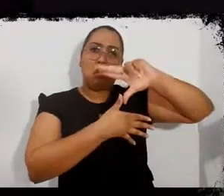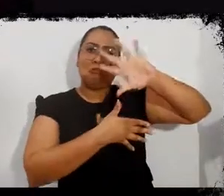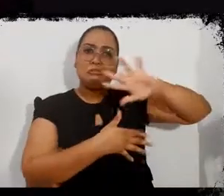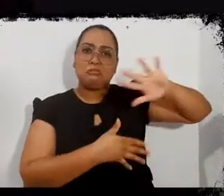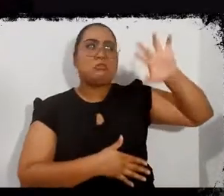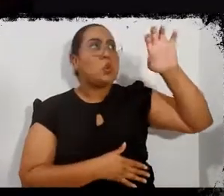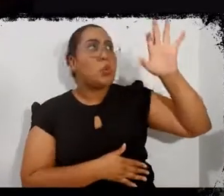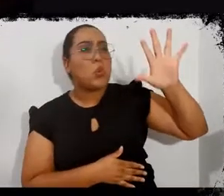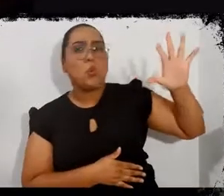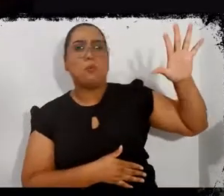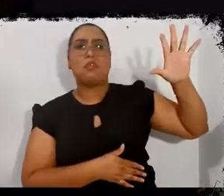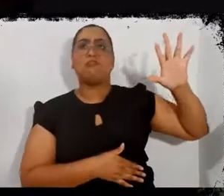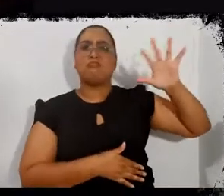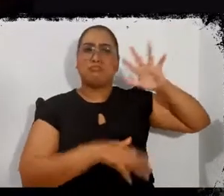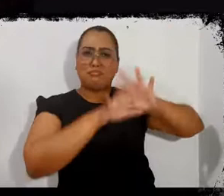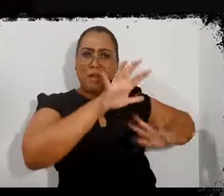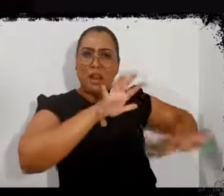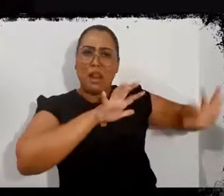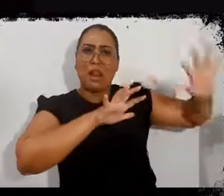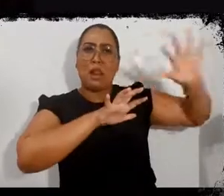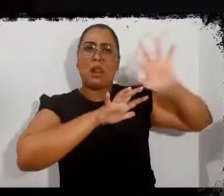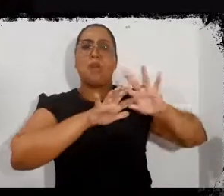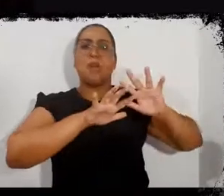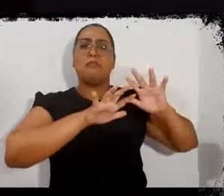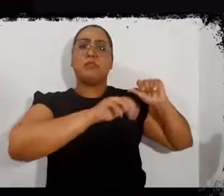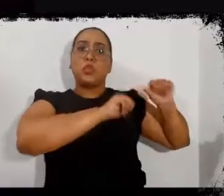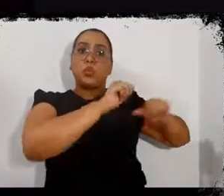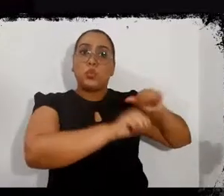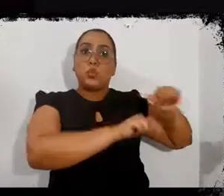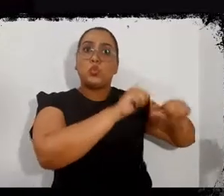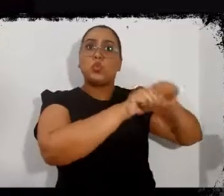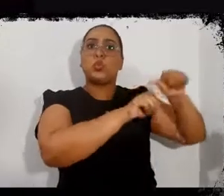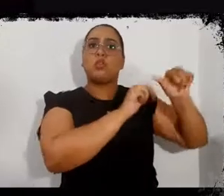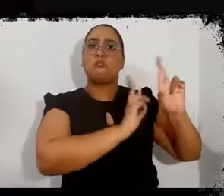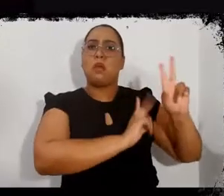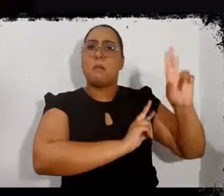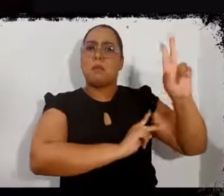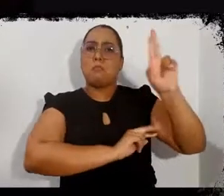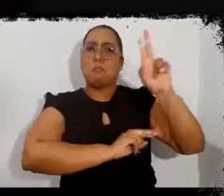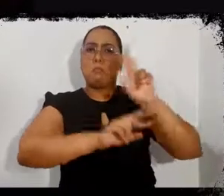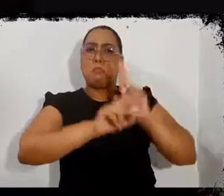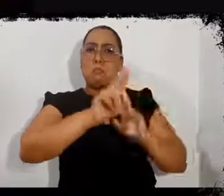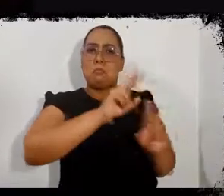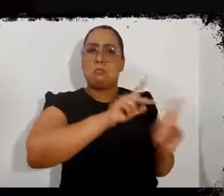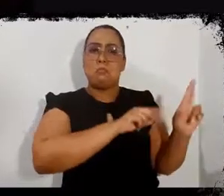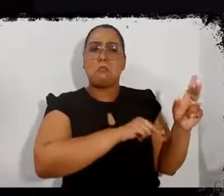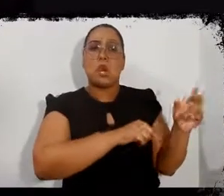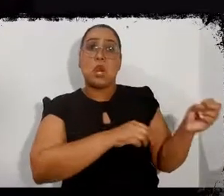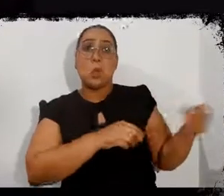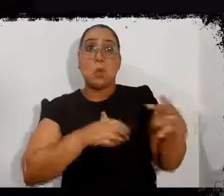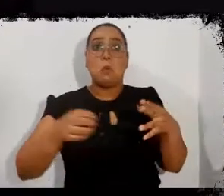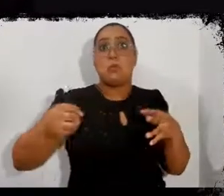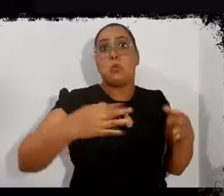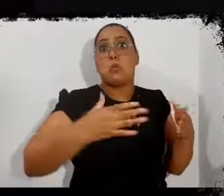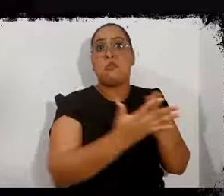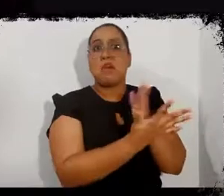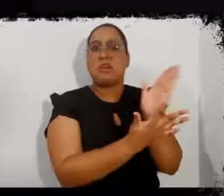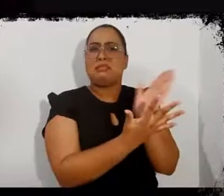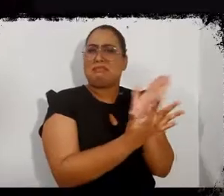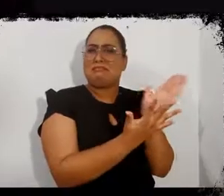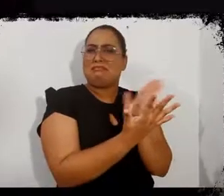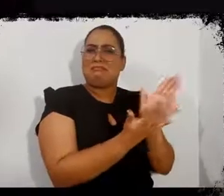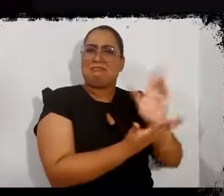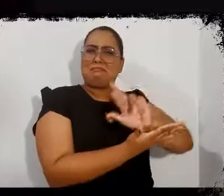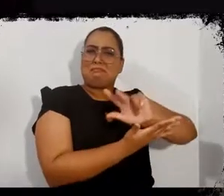geral, foram se modificando, ganhando novas roupagens, até